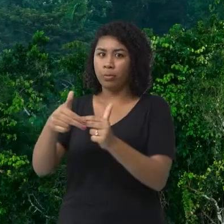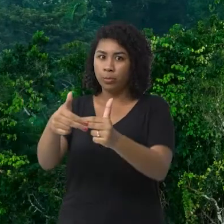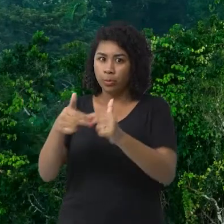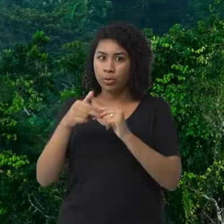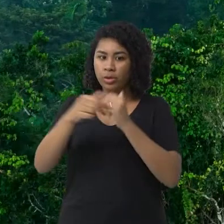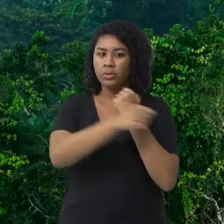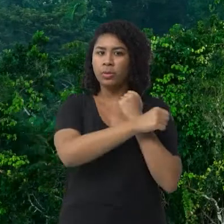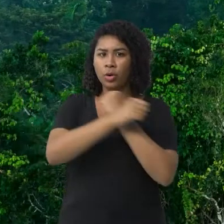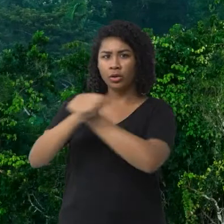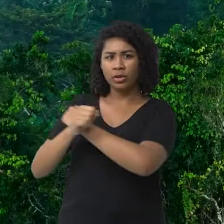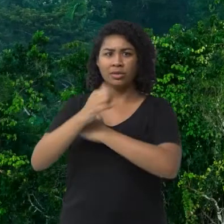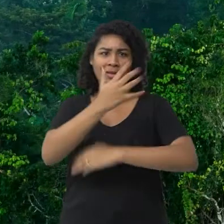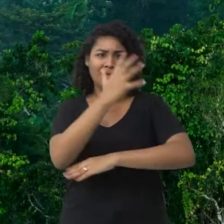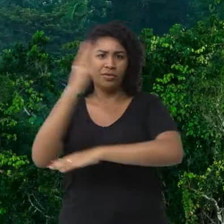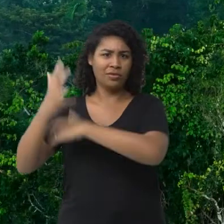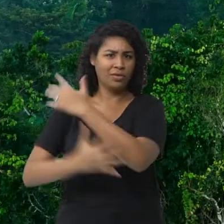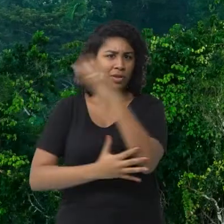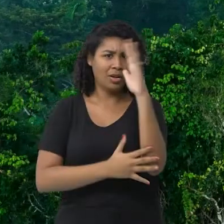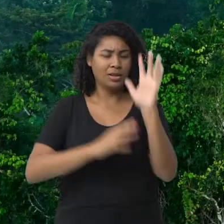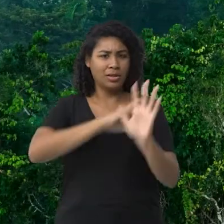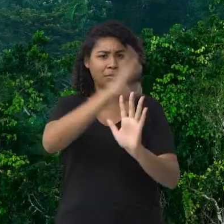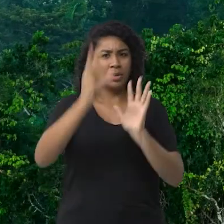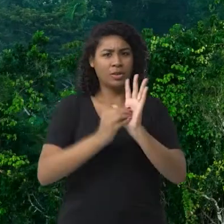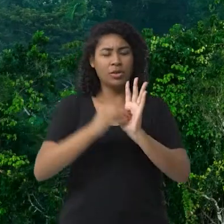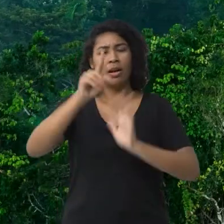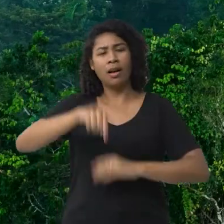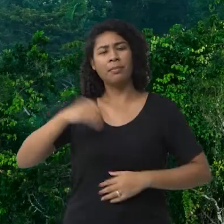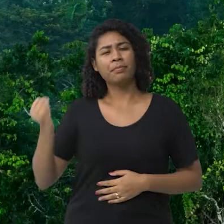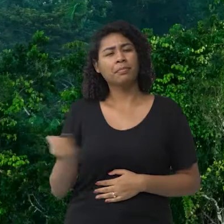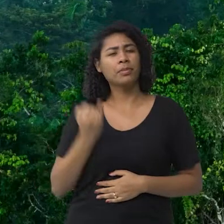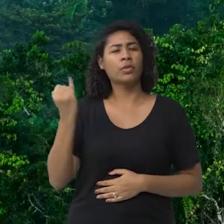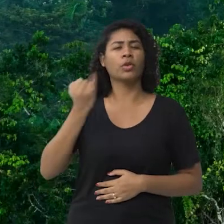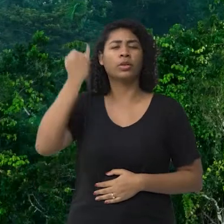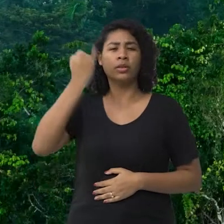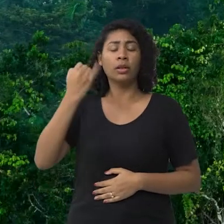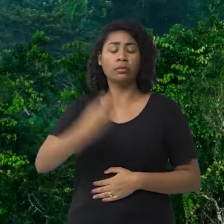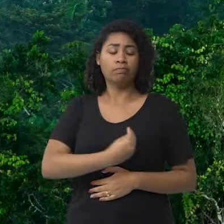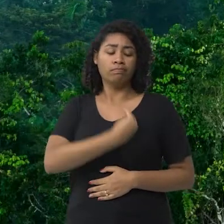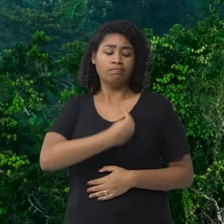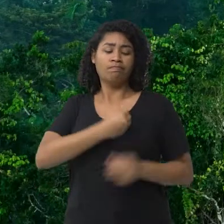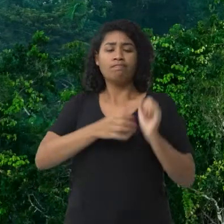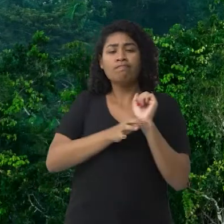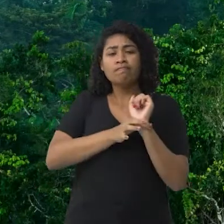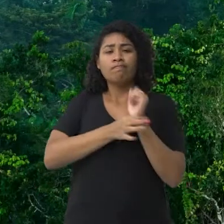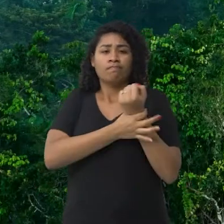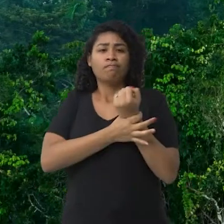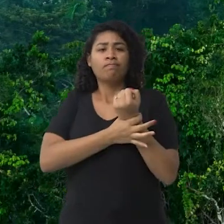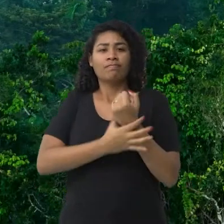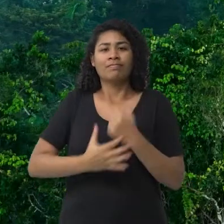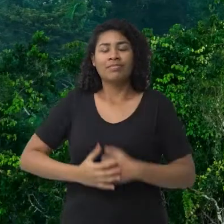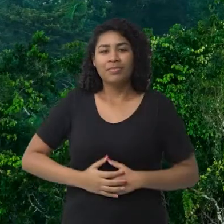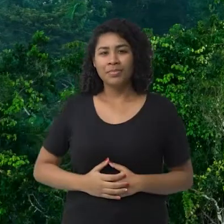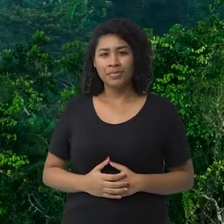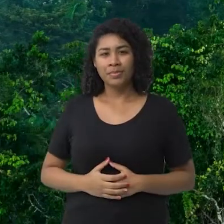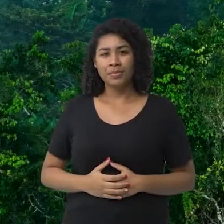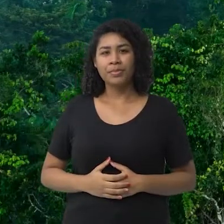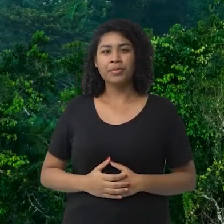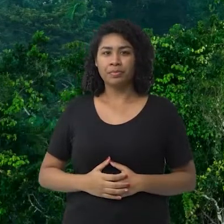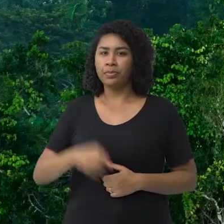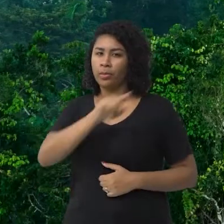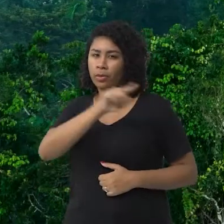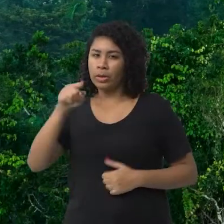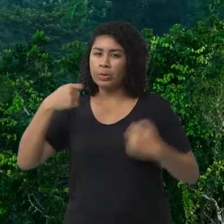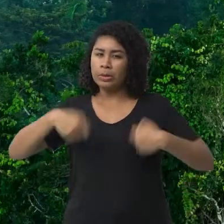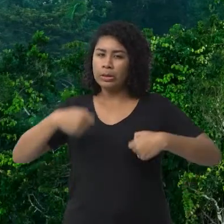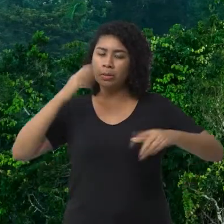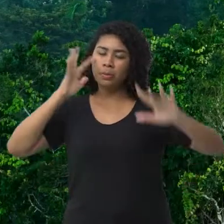preservação da floresta amazônica é super importante para a nossa vida, para a nossa existência. Pensem comigo,